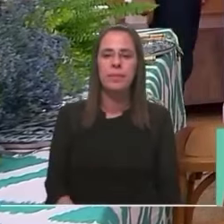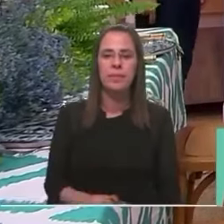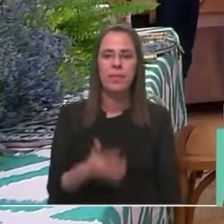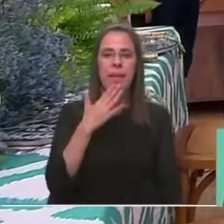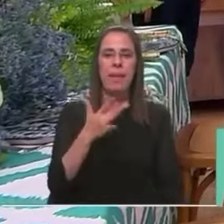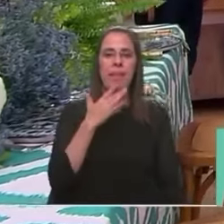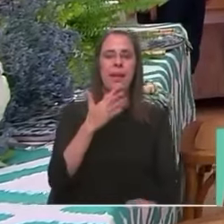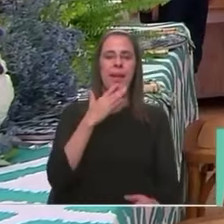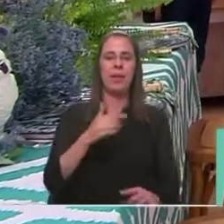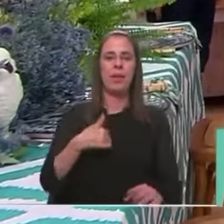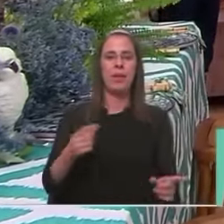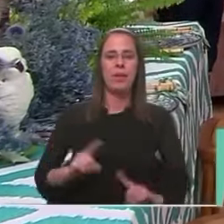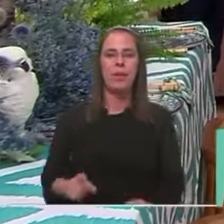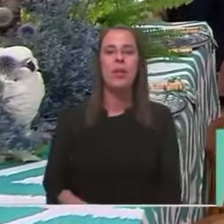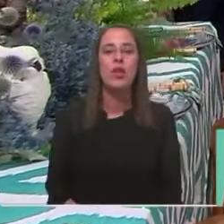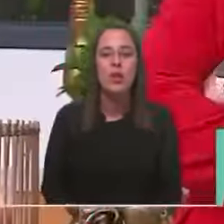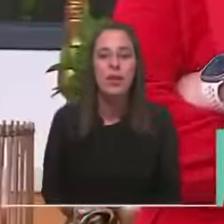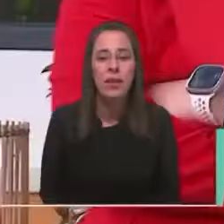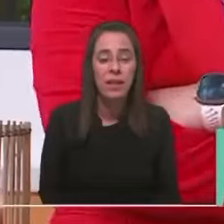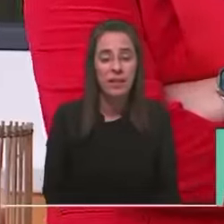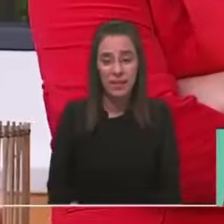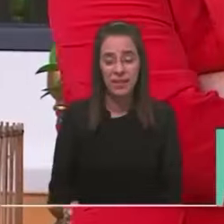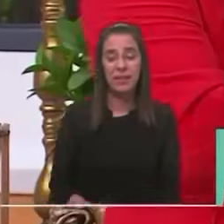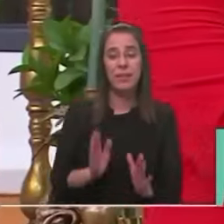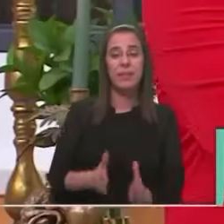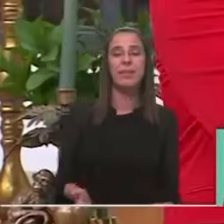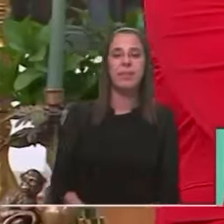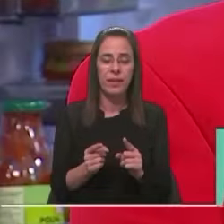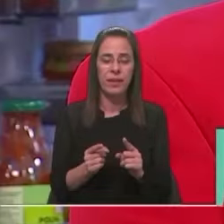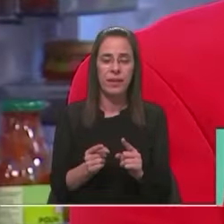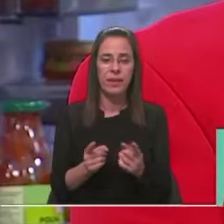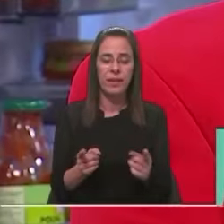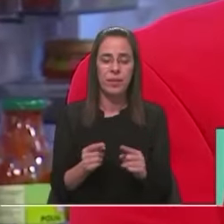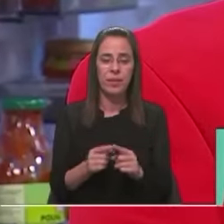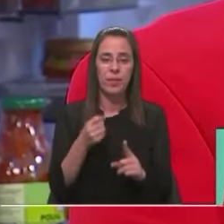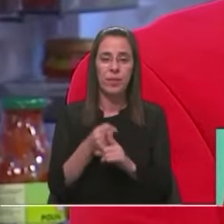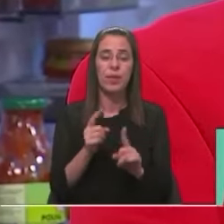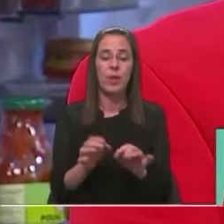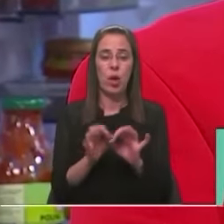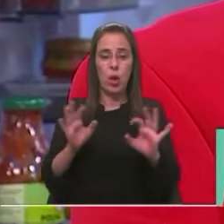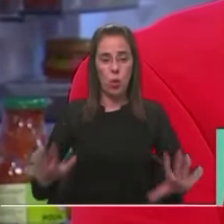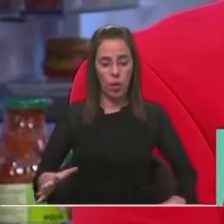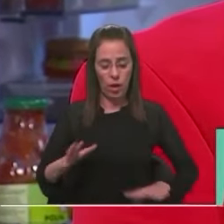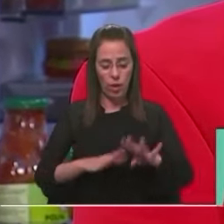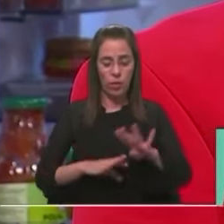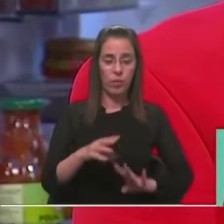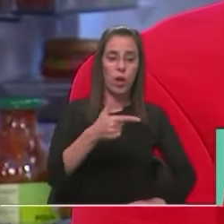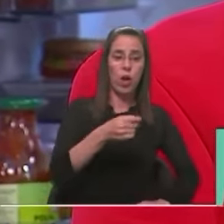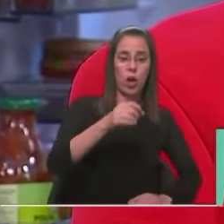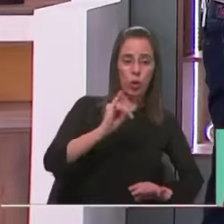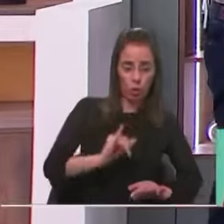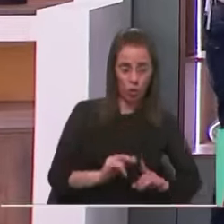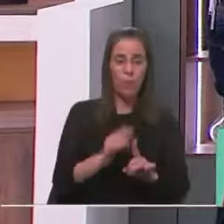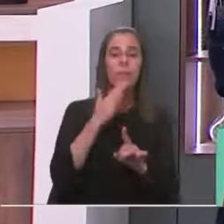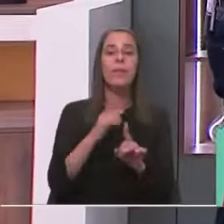picante. Não, digo, não conto. Sim, sim. Não. Vai ter que ser. Ok. É um desafio igual ao que eu fiz com o Toy.